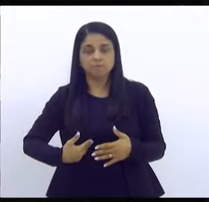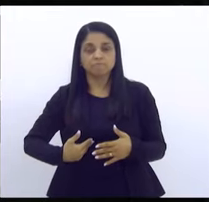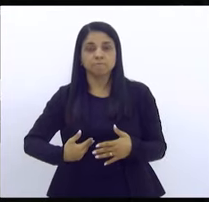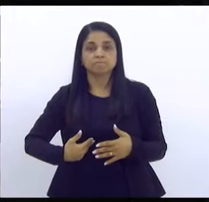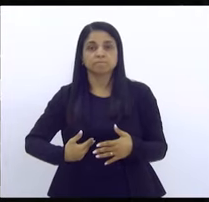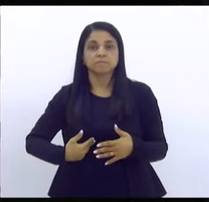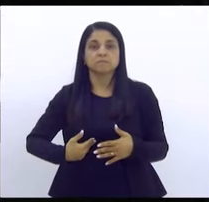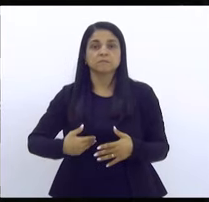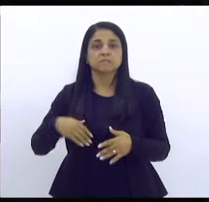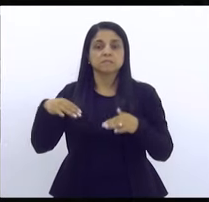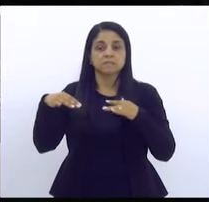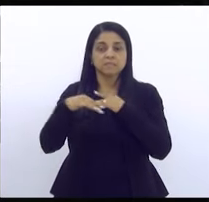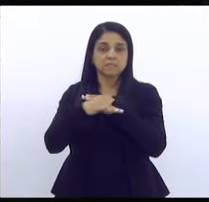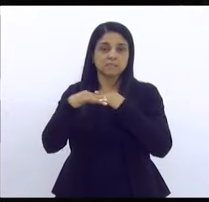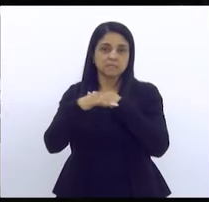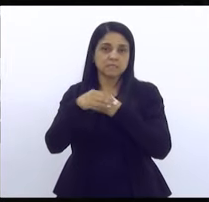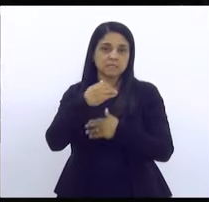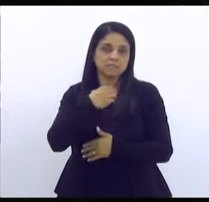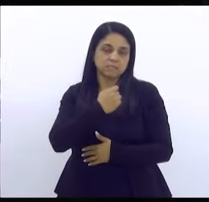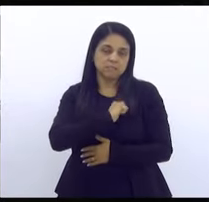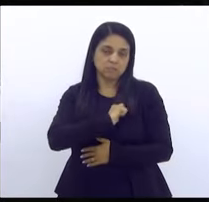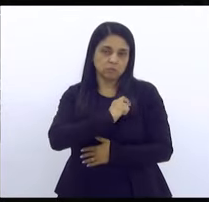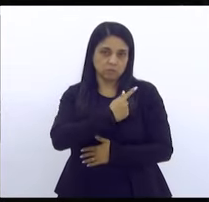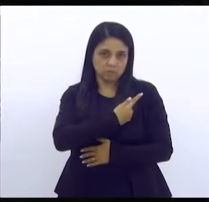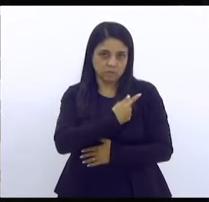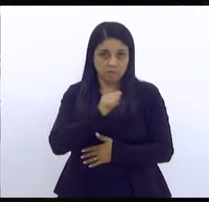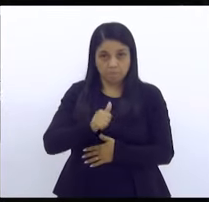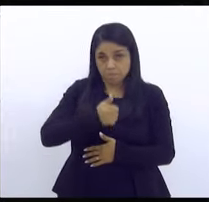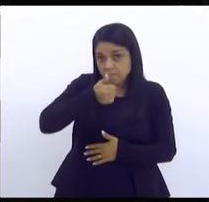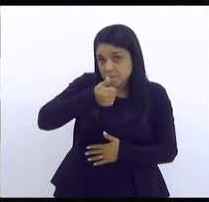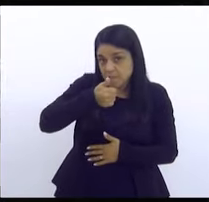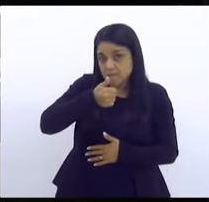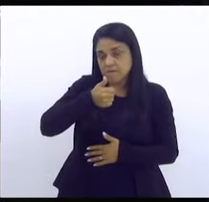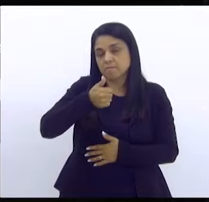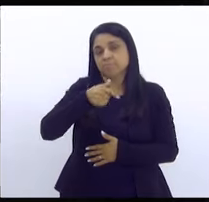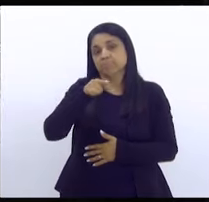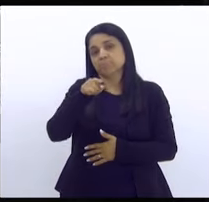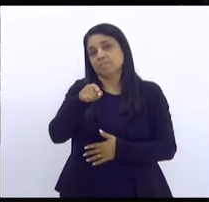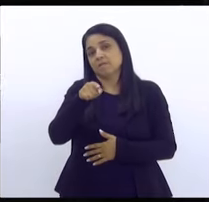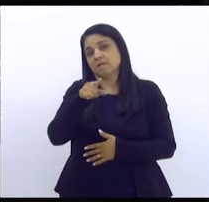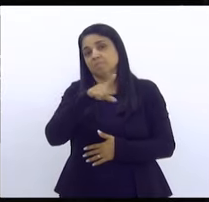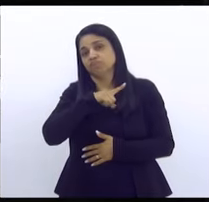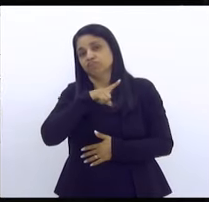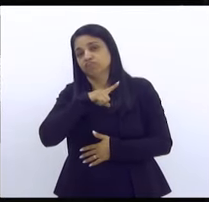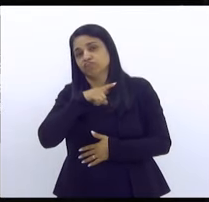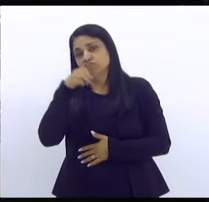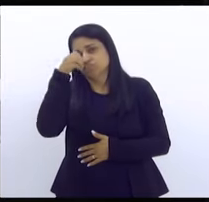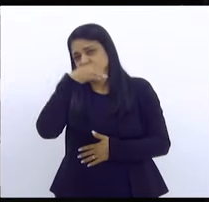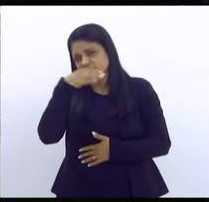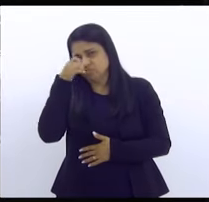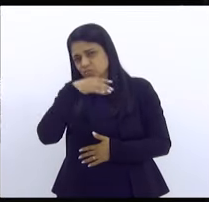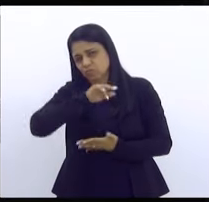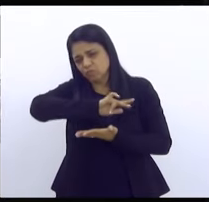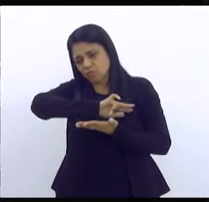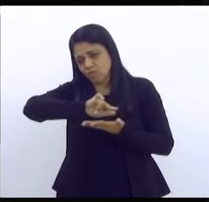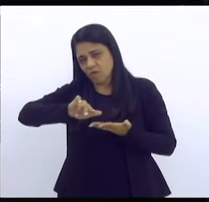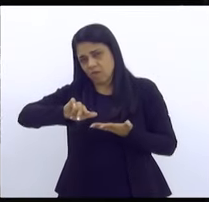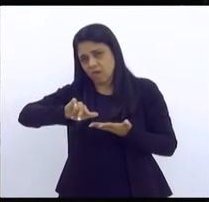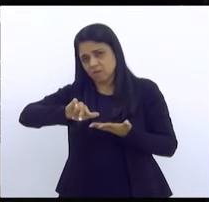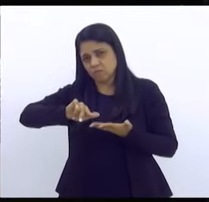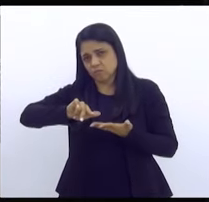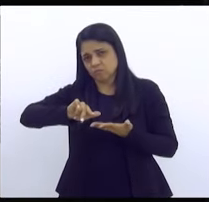que foi deliberada será na cidade de São Gonçalo, que lá nós tivemos diversos absurdos que